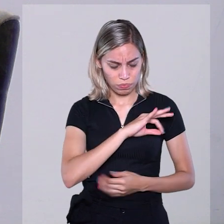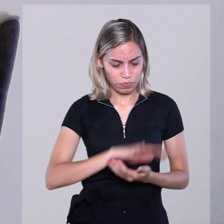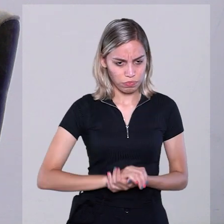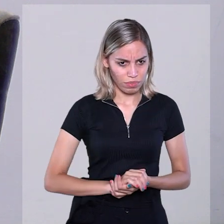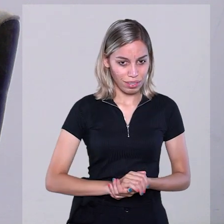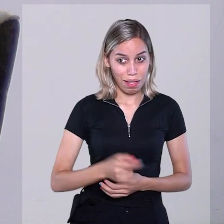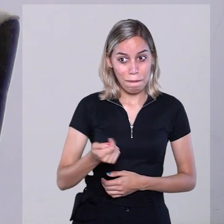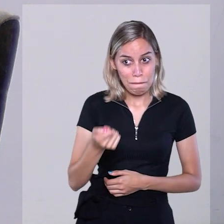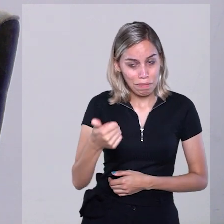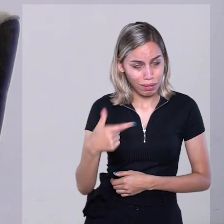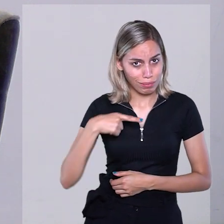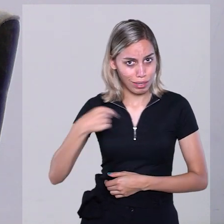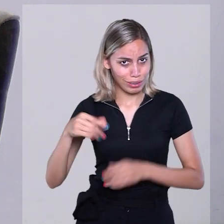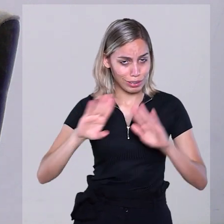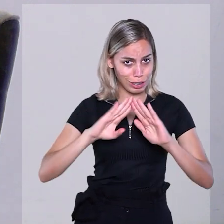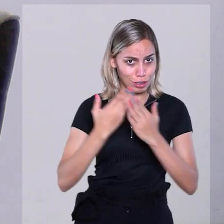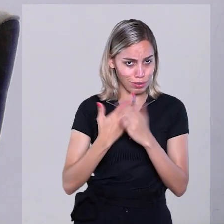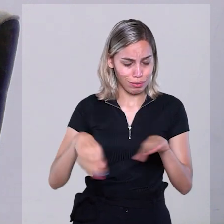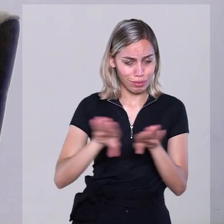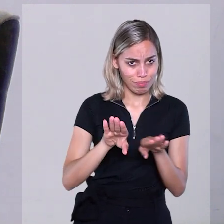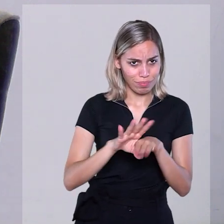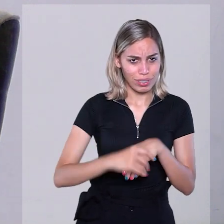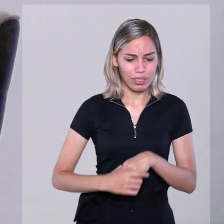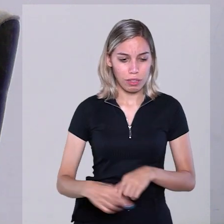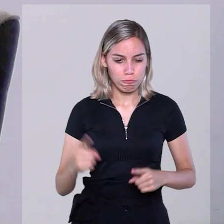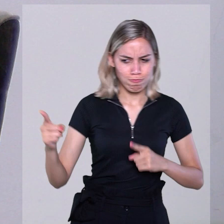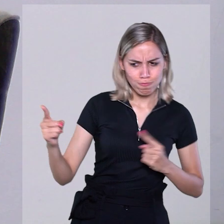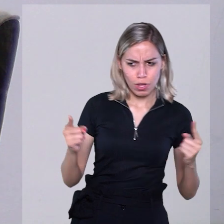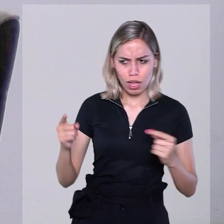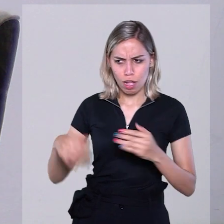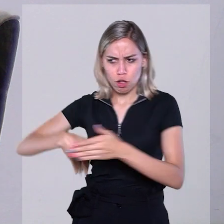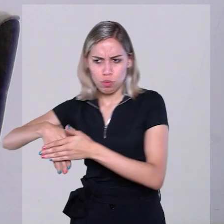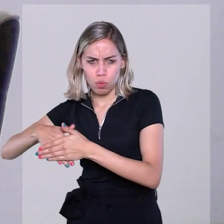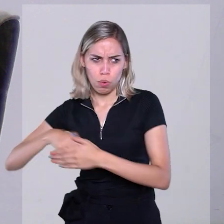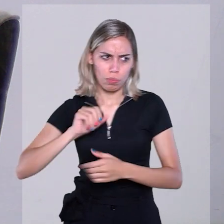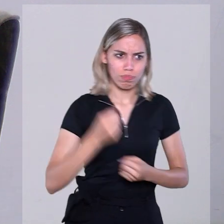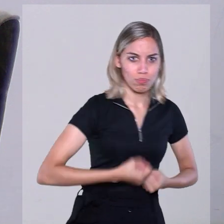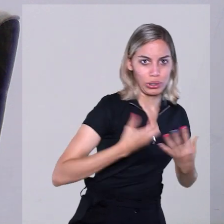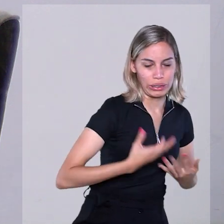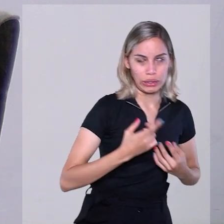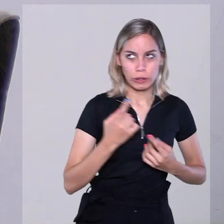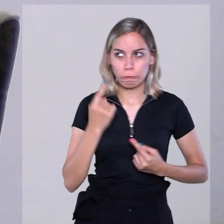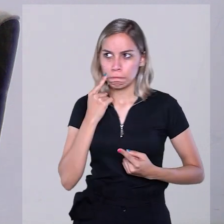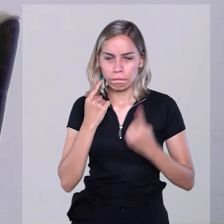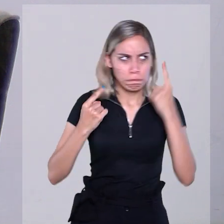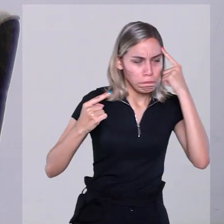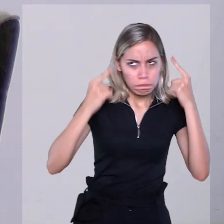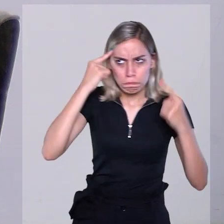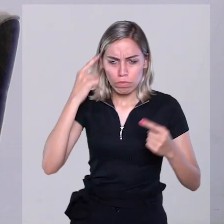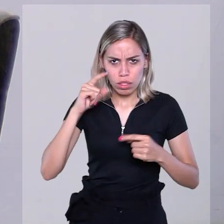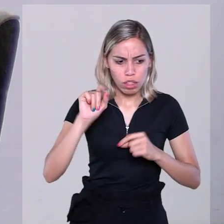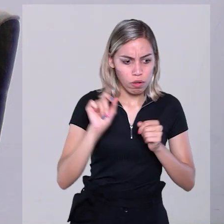escola, dividido entre o jogo de bola e o da poesia. Dali até agora, do que mais e